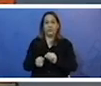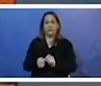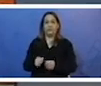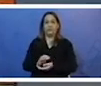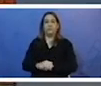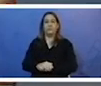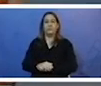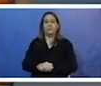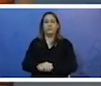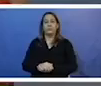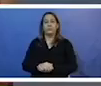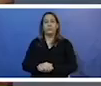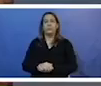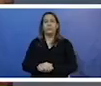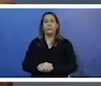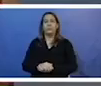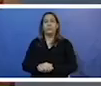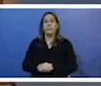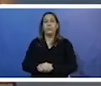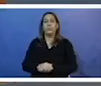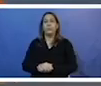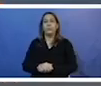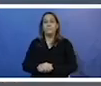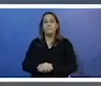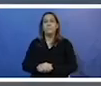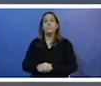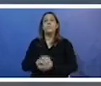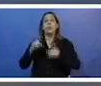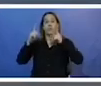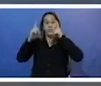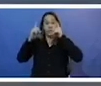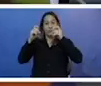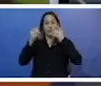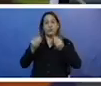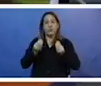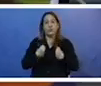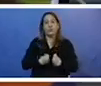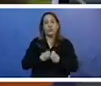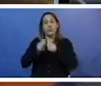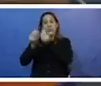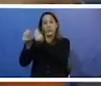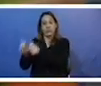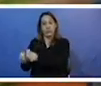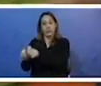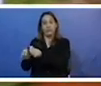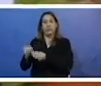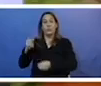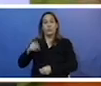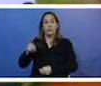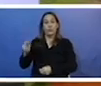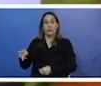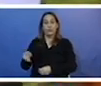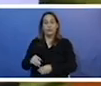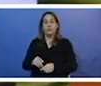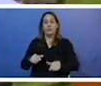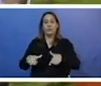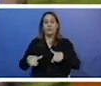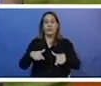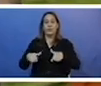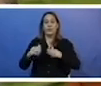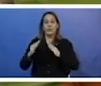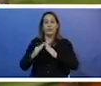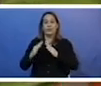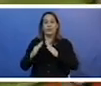de assistir esse vídeo, combinado? E envia uma foto, não vale vídeo. A tarefa ficou